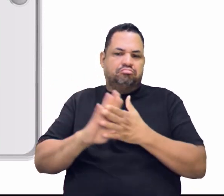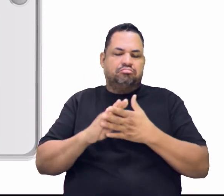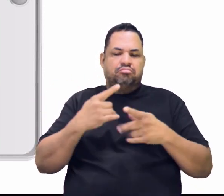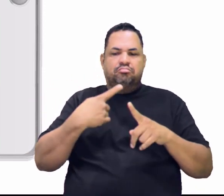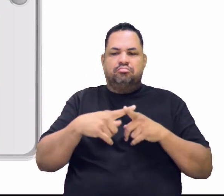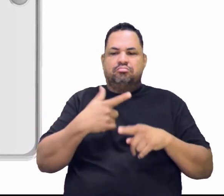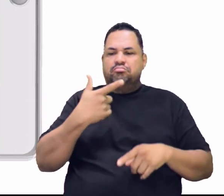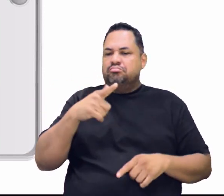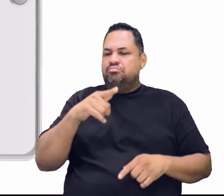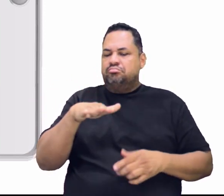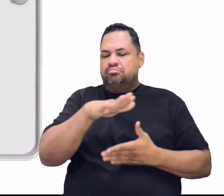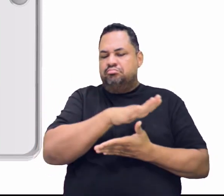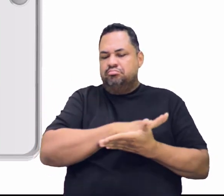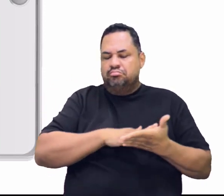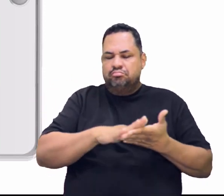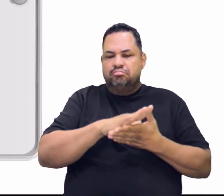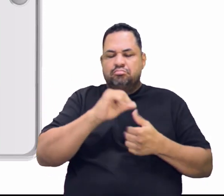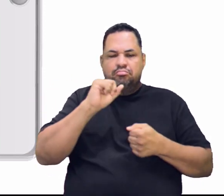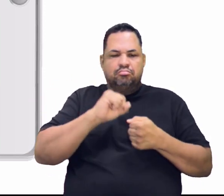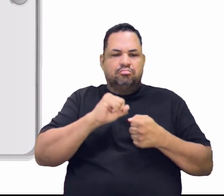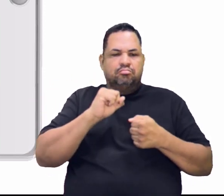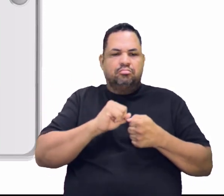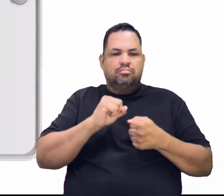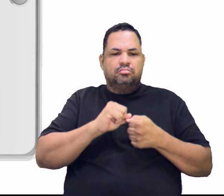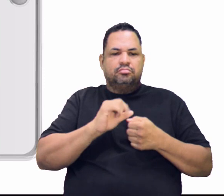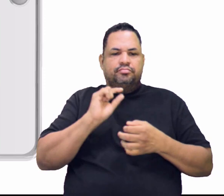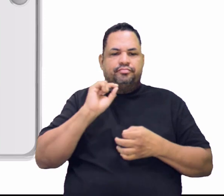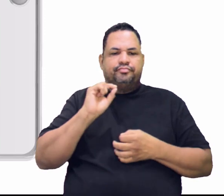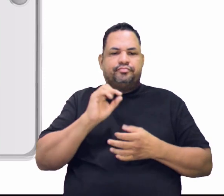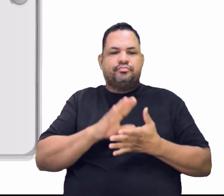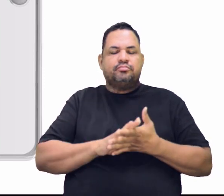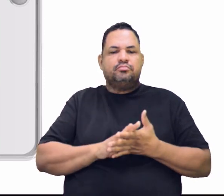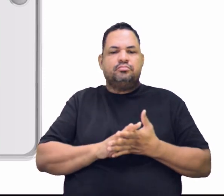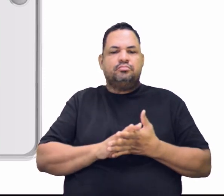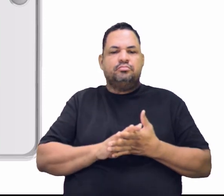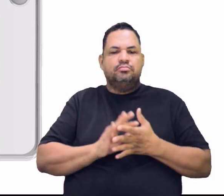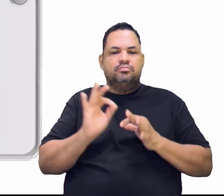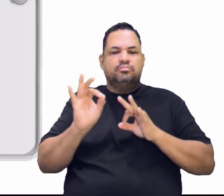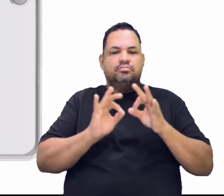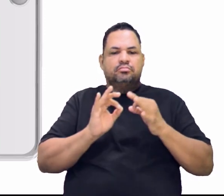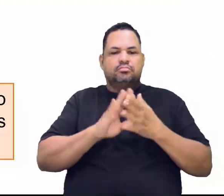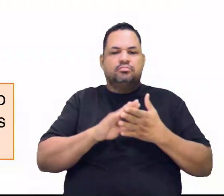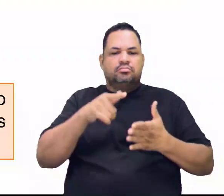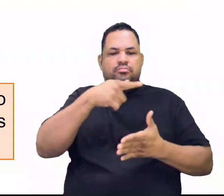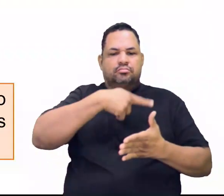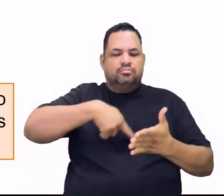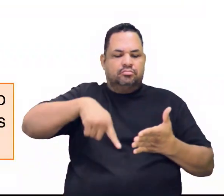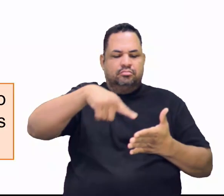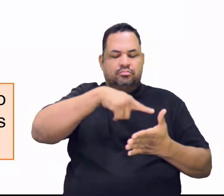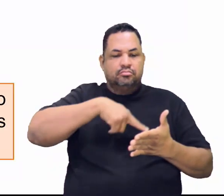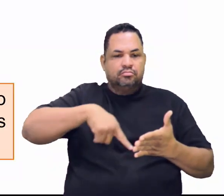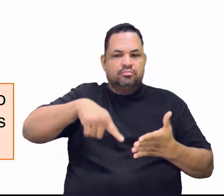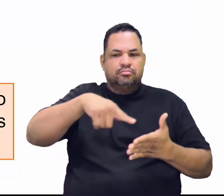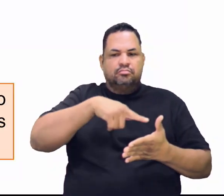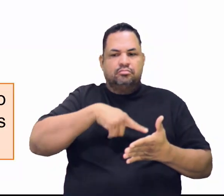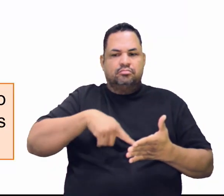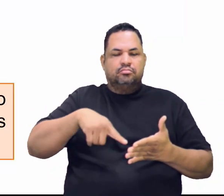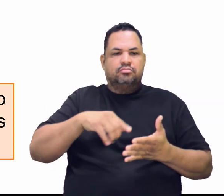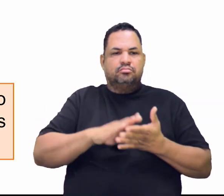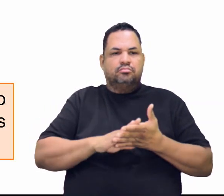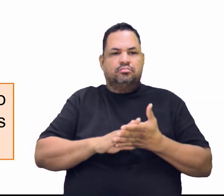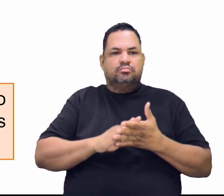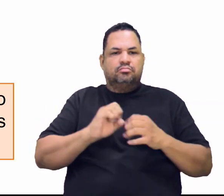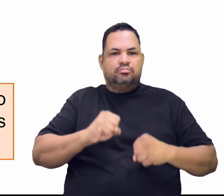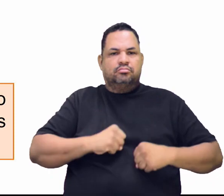mais nada o que fazer, e aí o único jeito era montar os quilombos, tá bom?